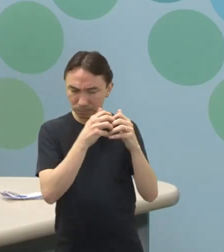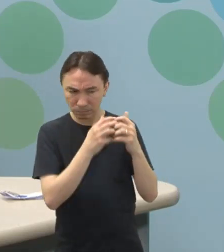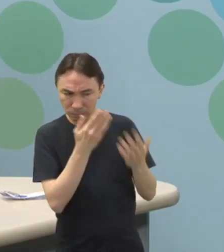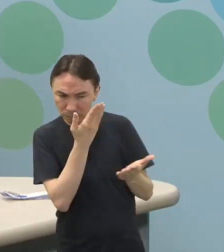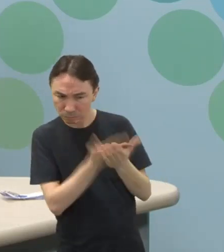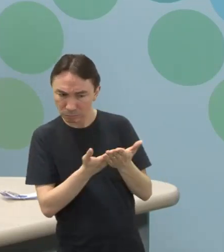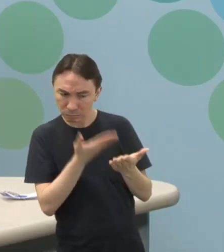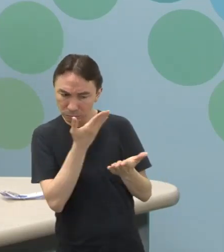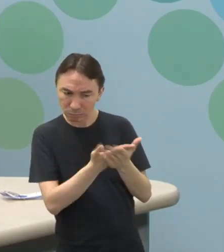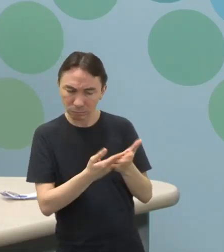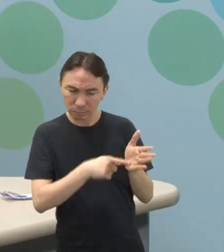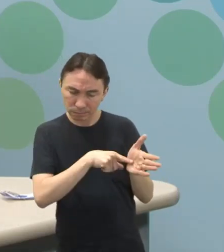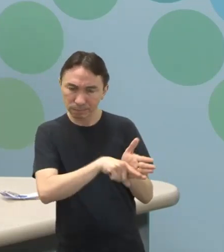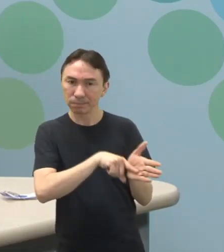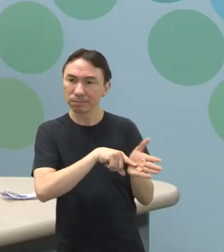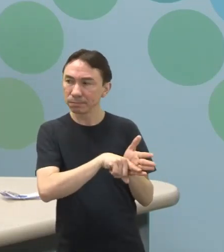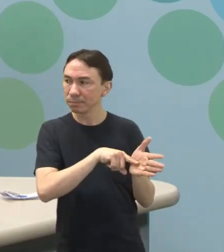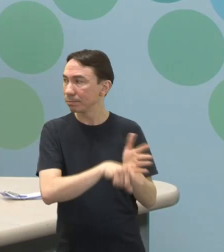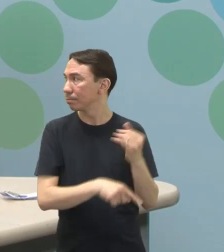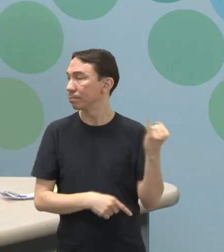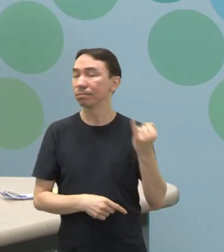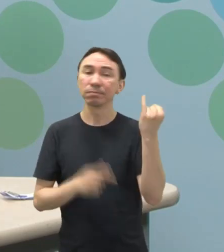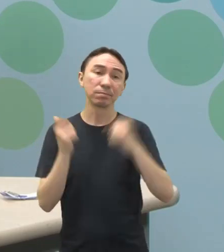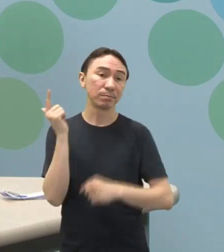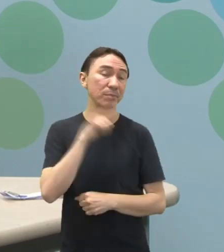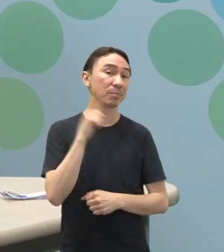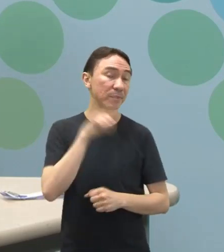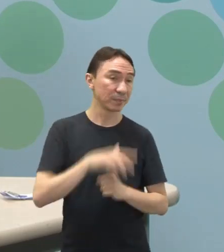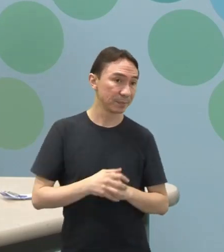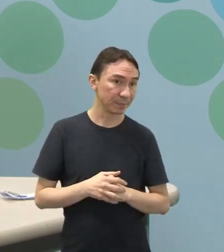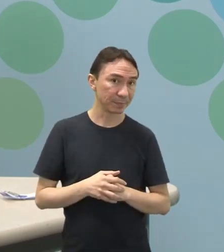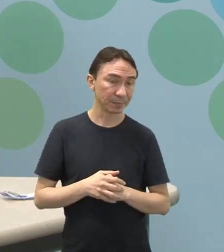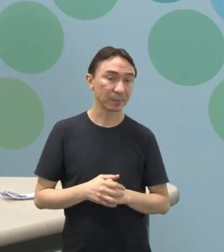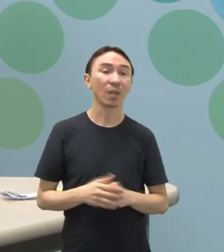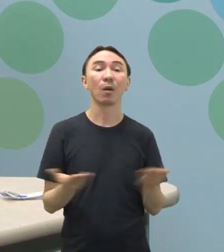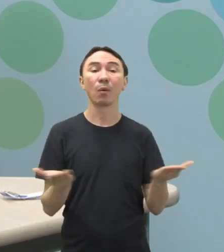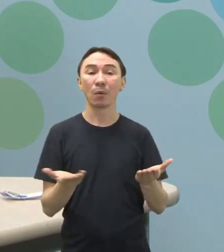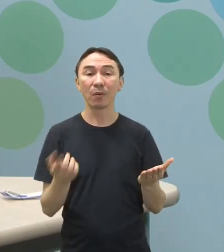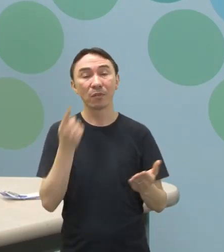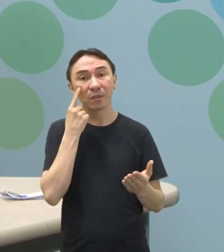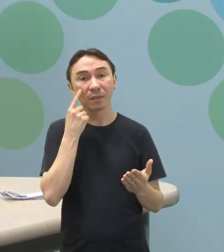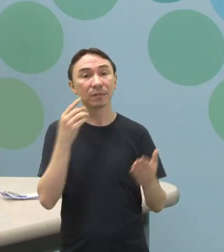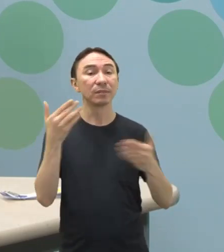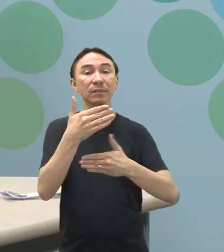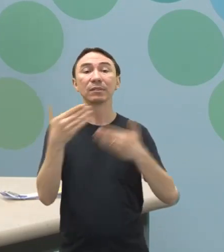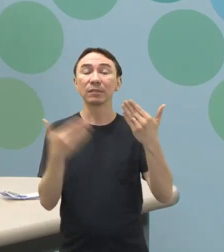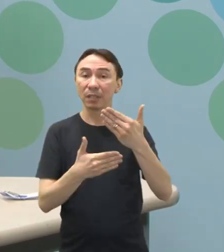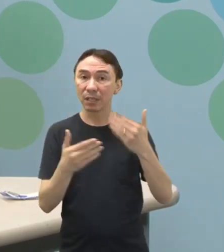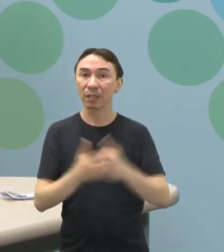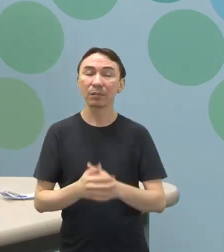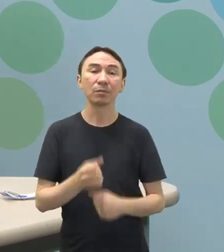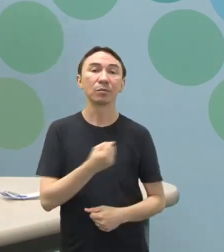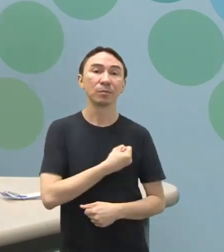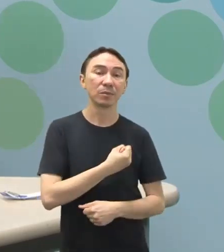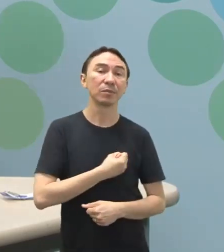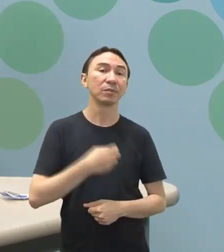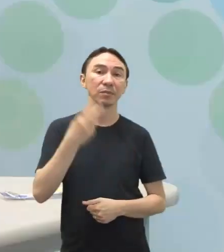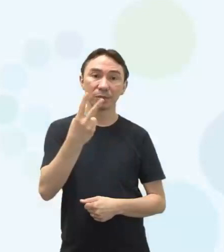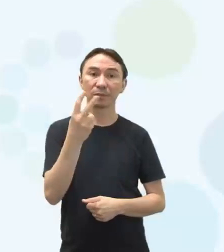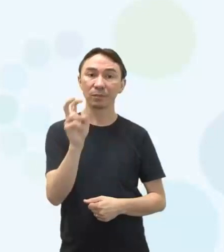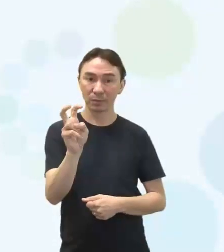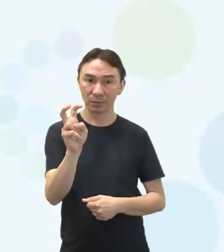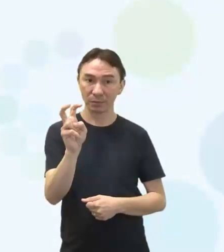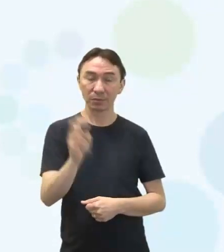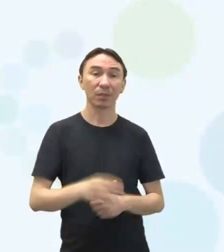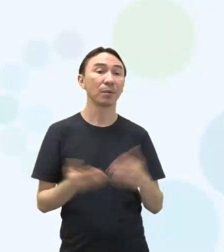mobilizem Essas atividades né partindo para nossa formação slide número 25 agora nós vamos